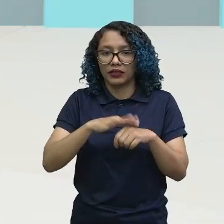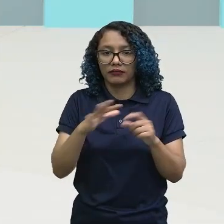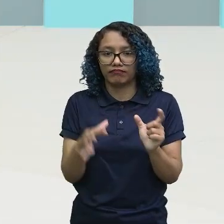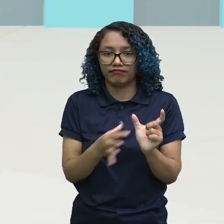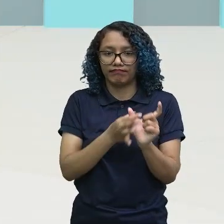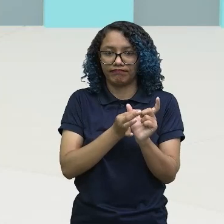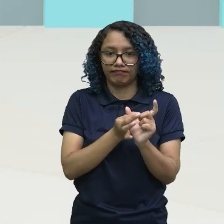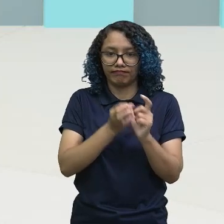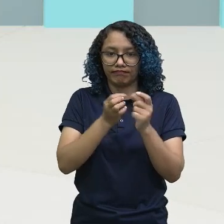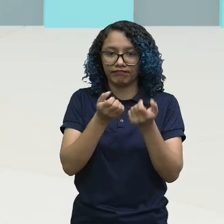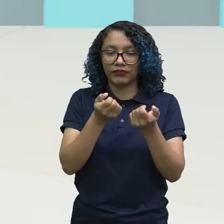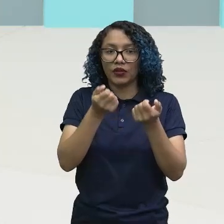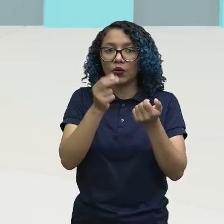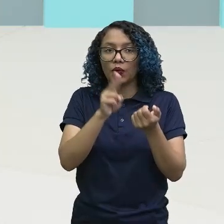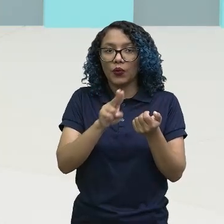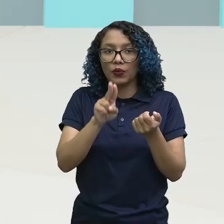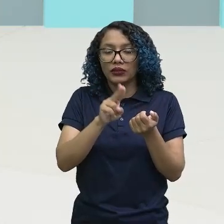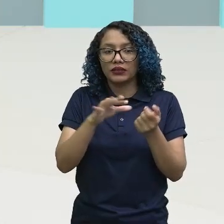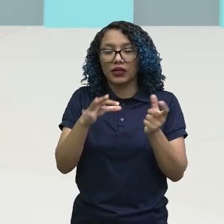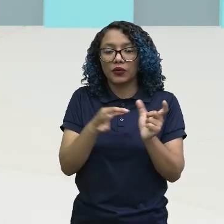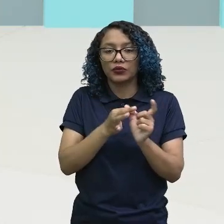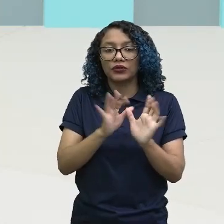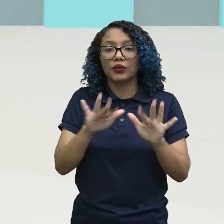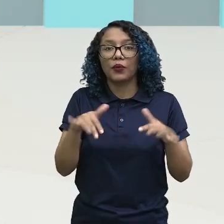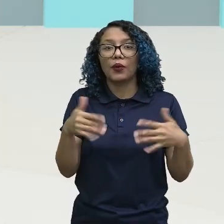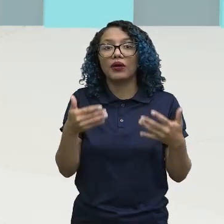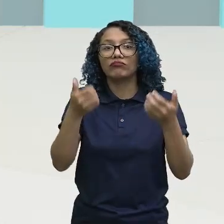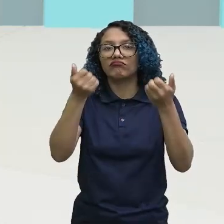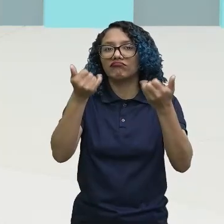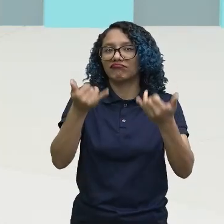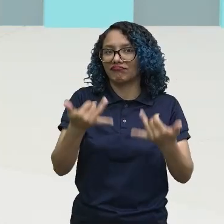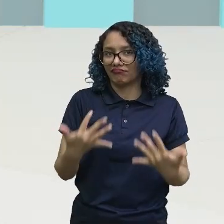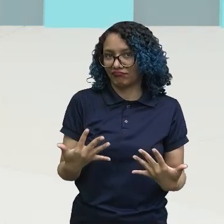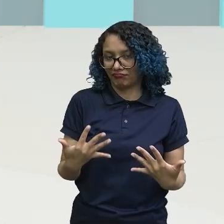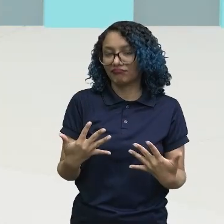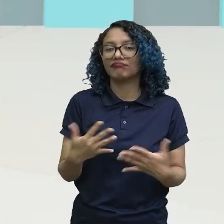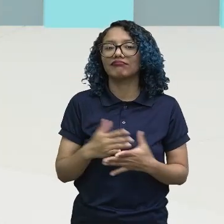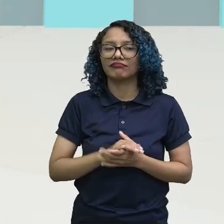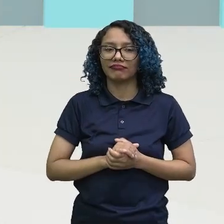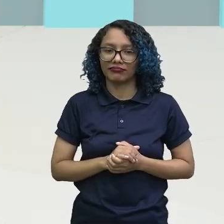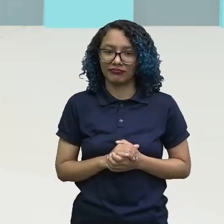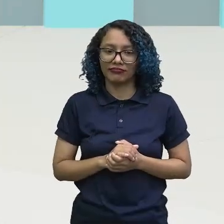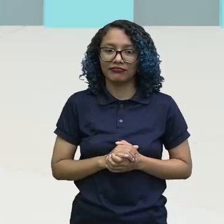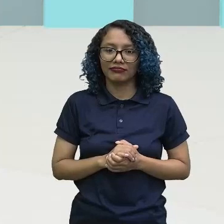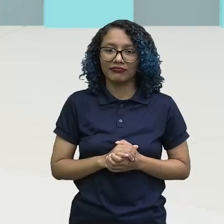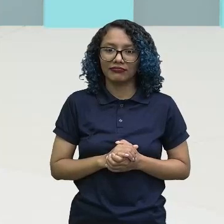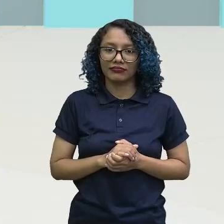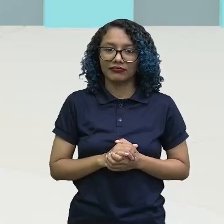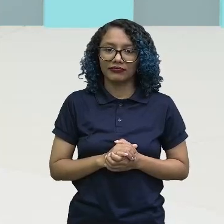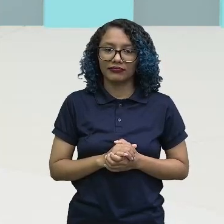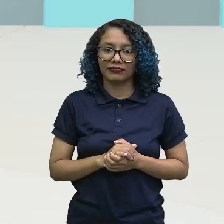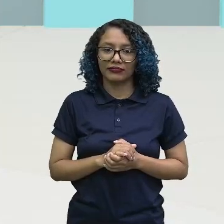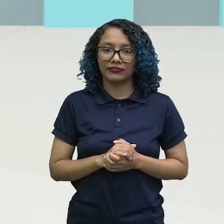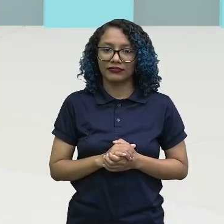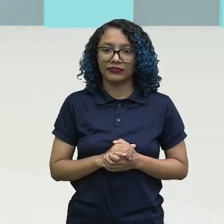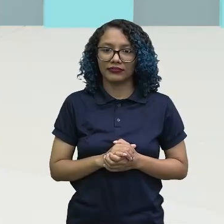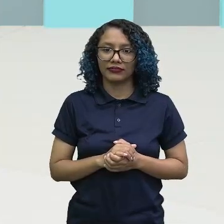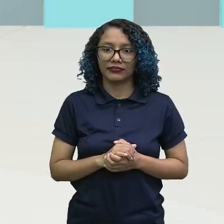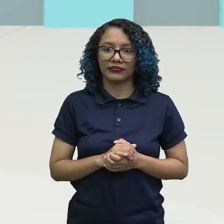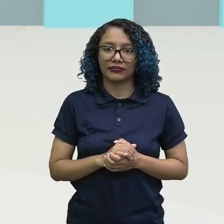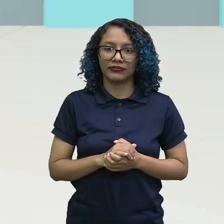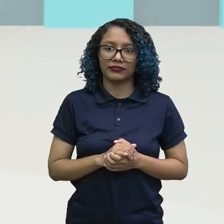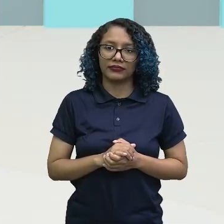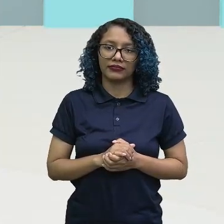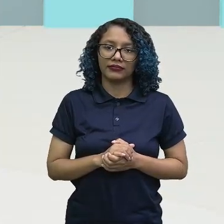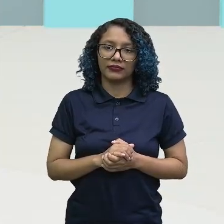são introduzidas pelas conjunções explicativas, né? Que é as